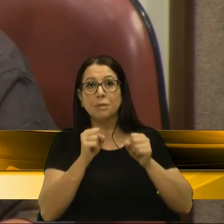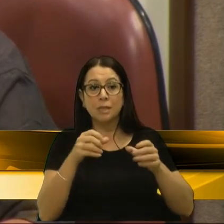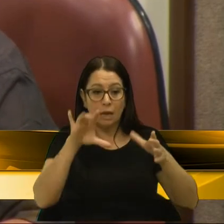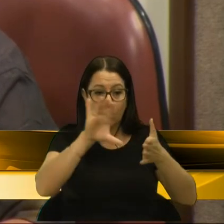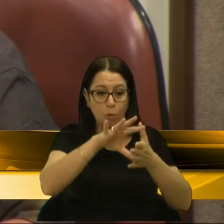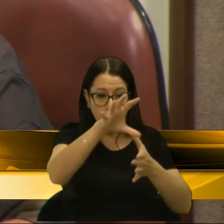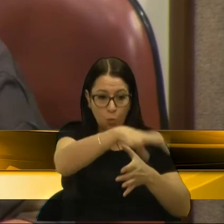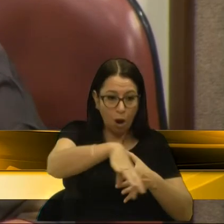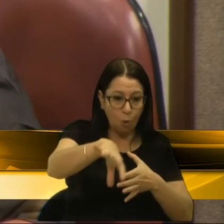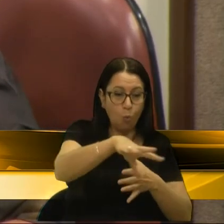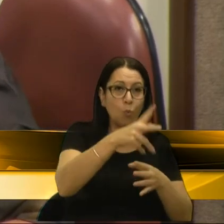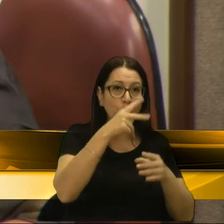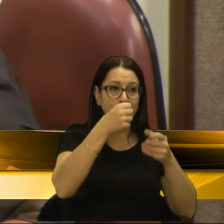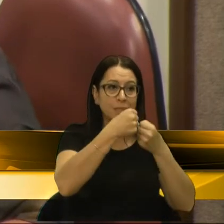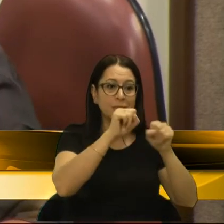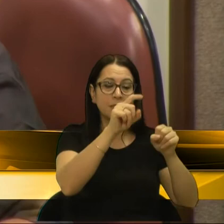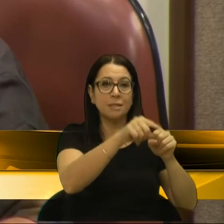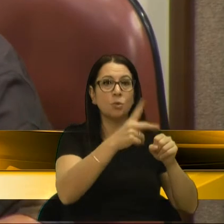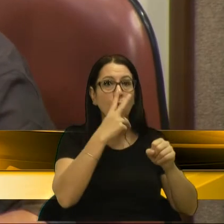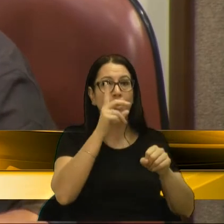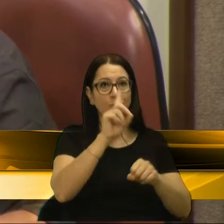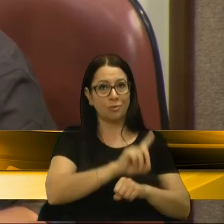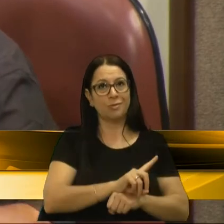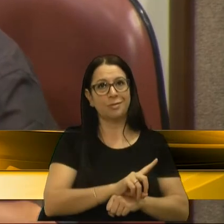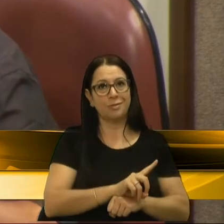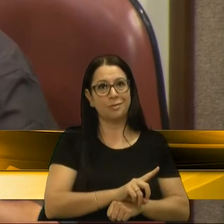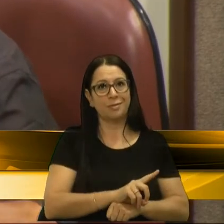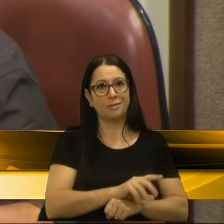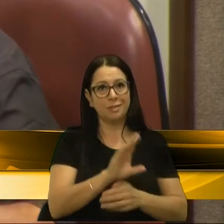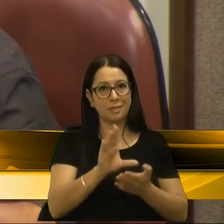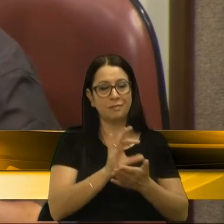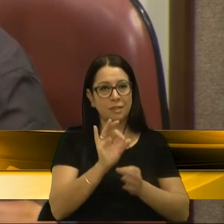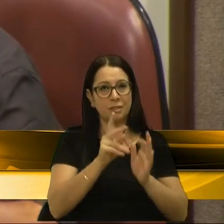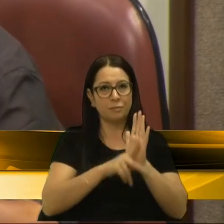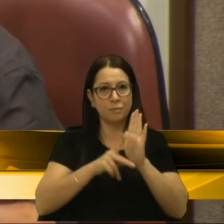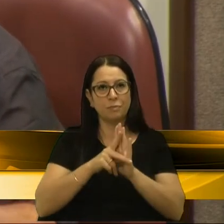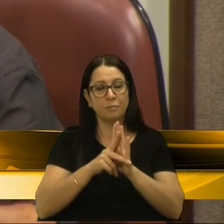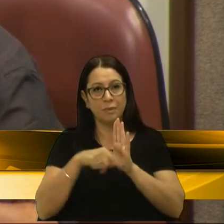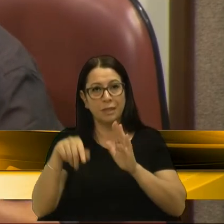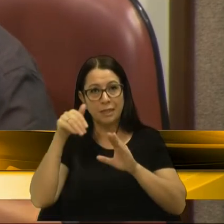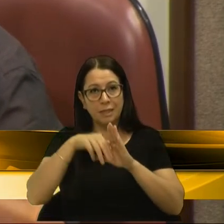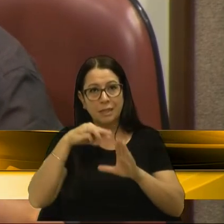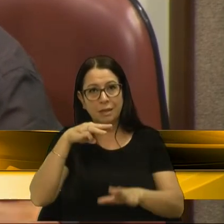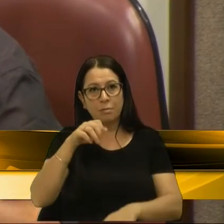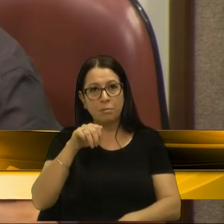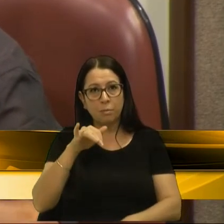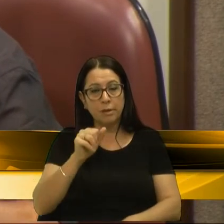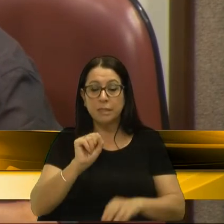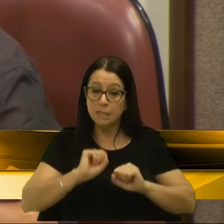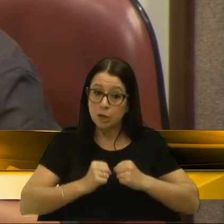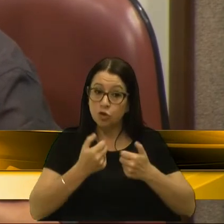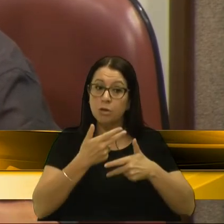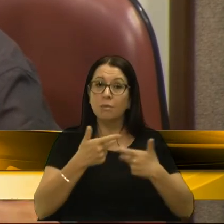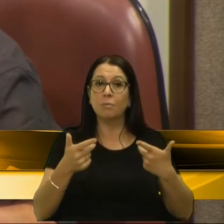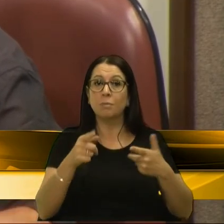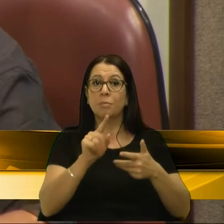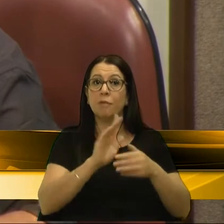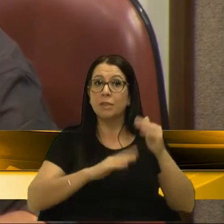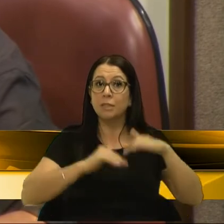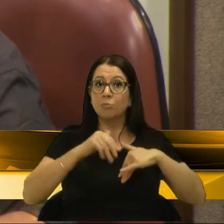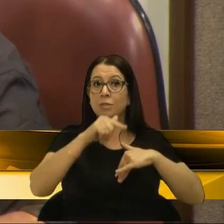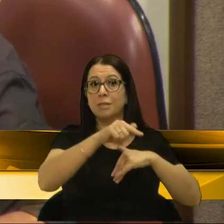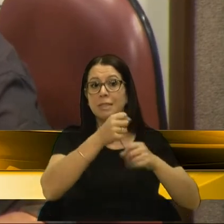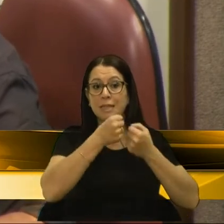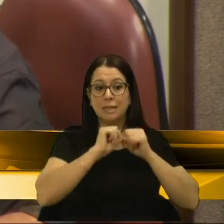mesmo local, sai no mesmo dia. Então, que se invista, que esse projeto que estou vendo da Maesa, que se dedique muito a implantar e colocar